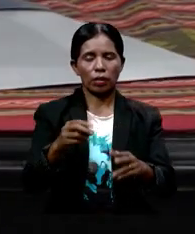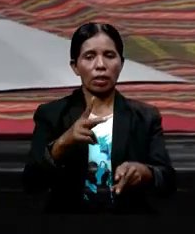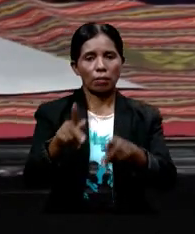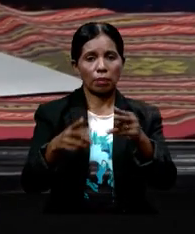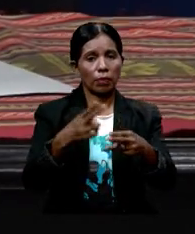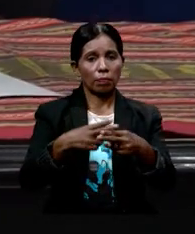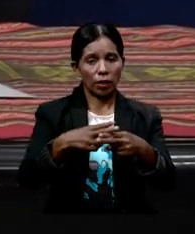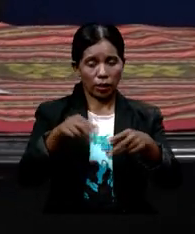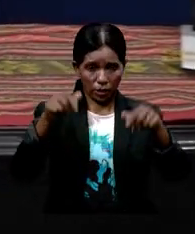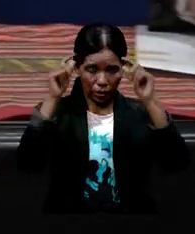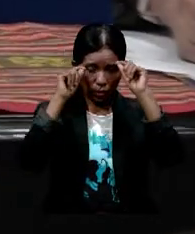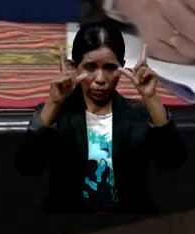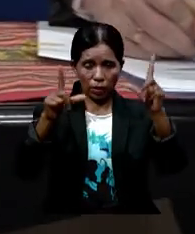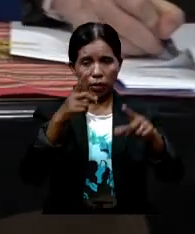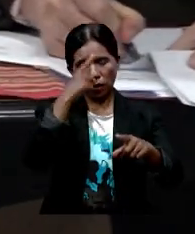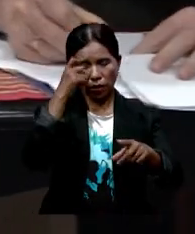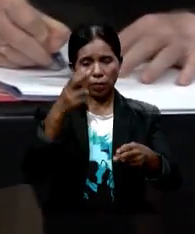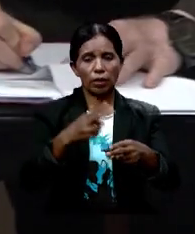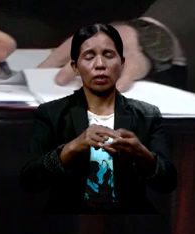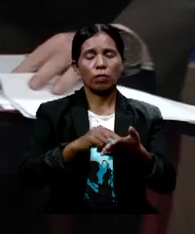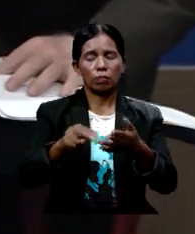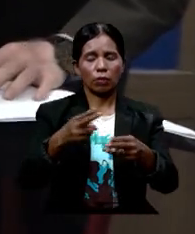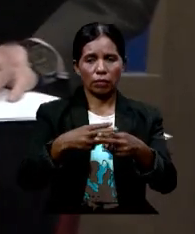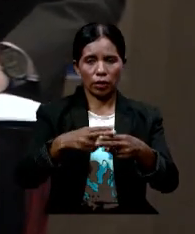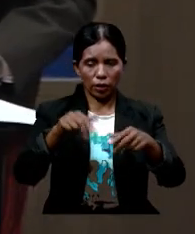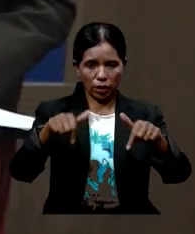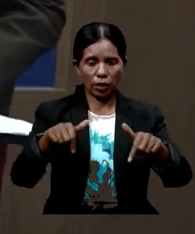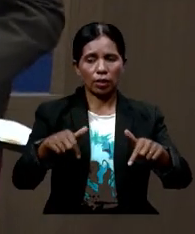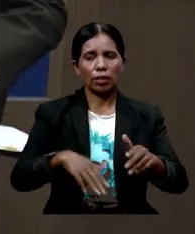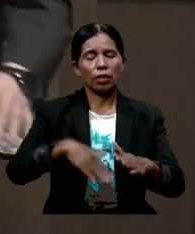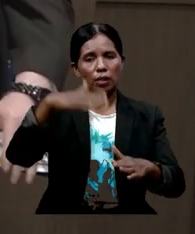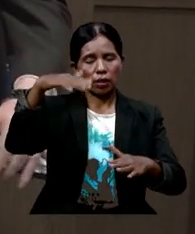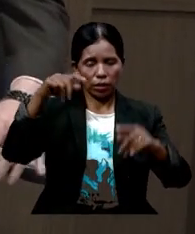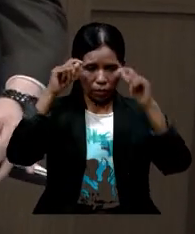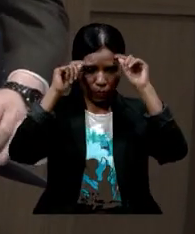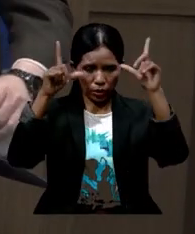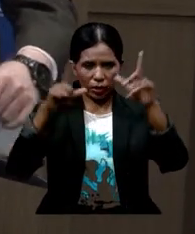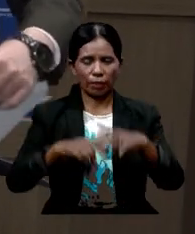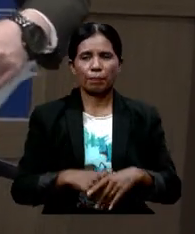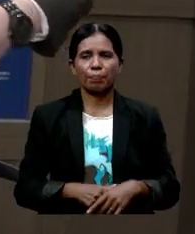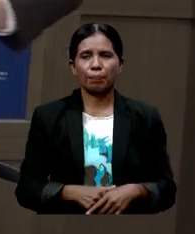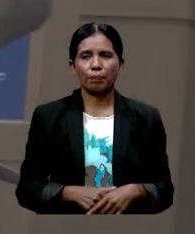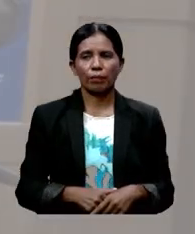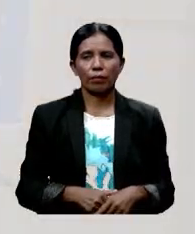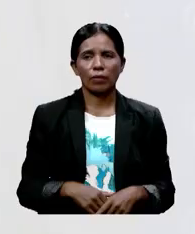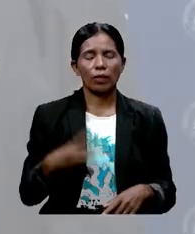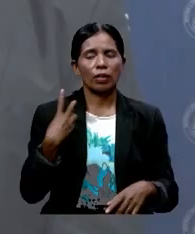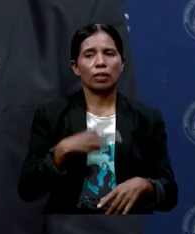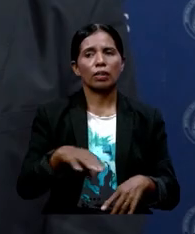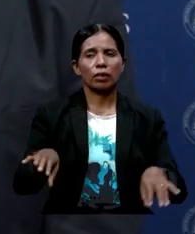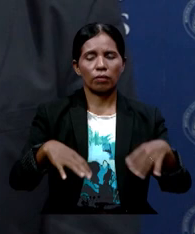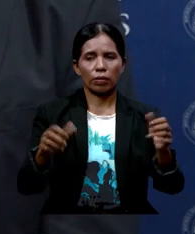iha Timor-Leste tamba número Raes Badak as iha Timor-Leste. Iha acordo ne ita kulia barak liu